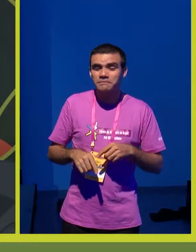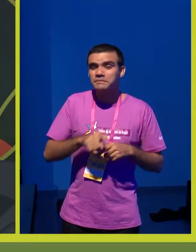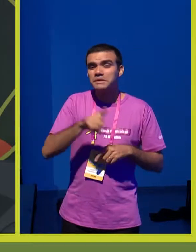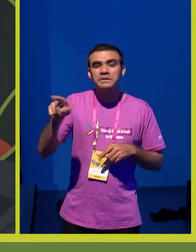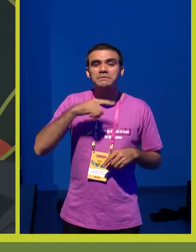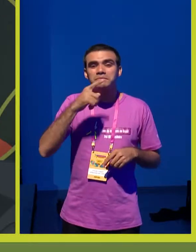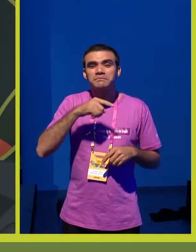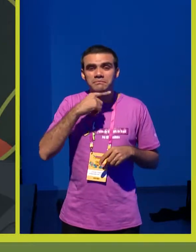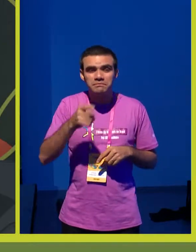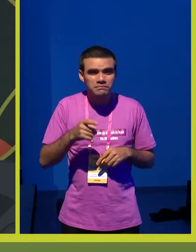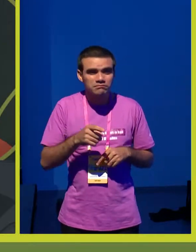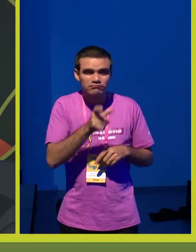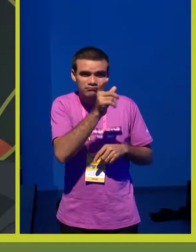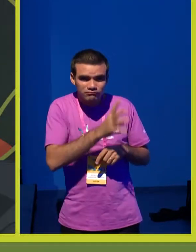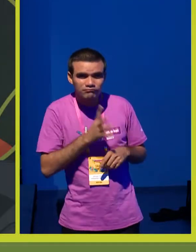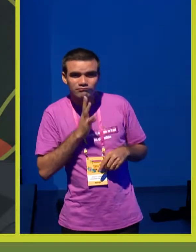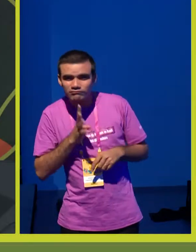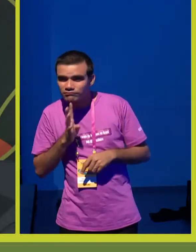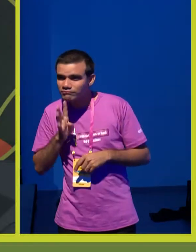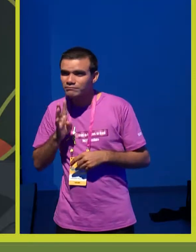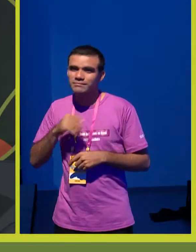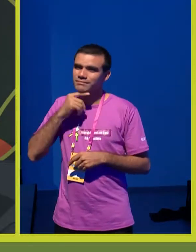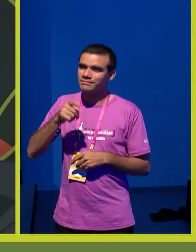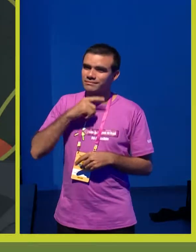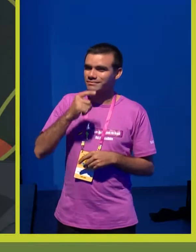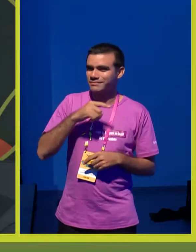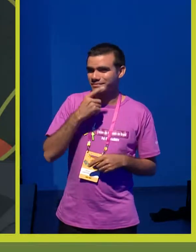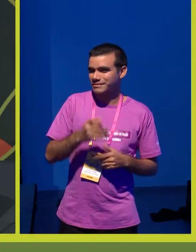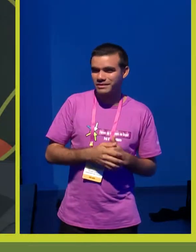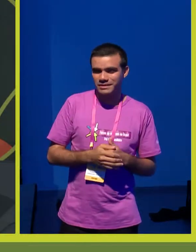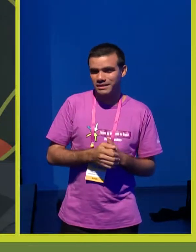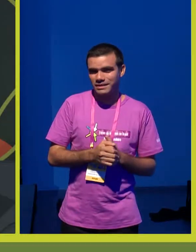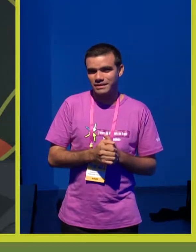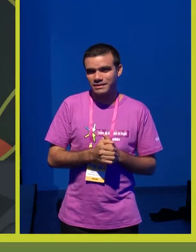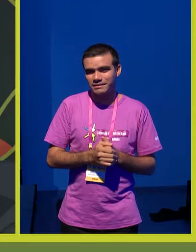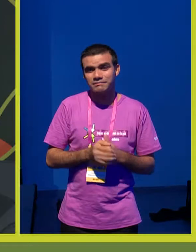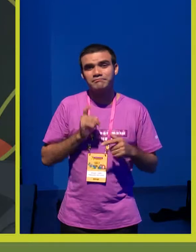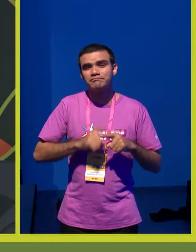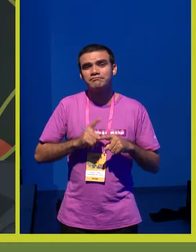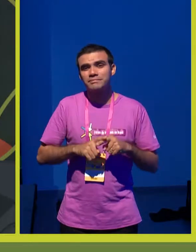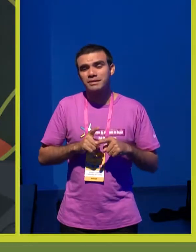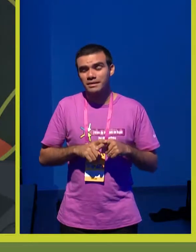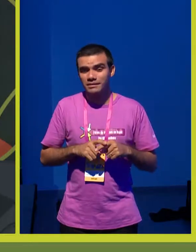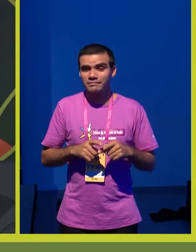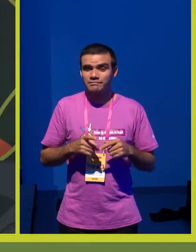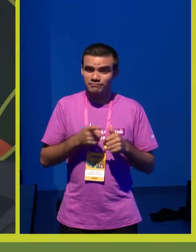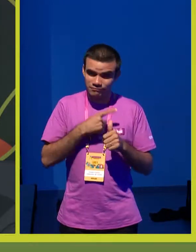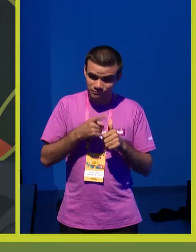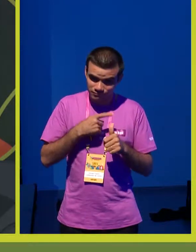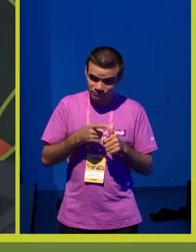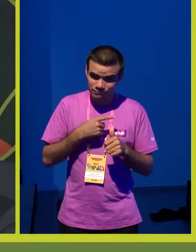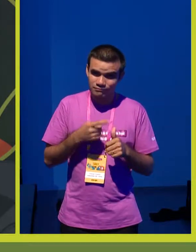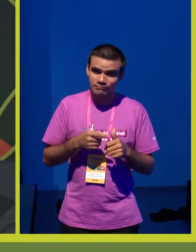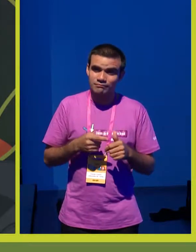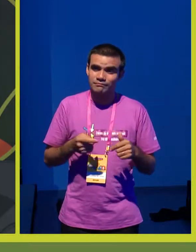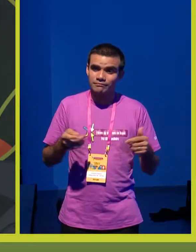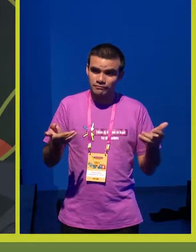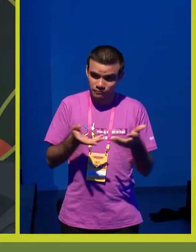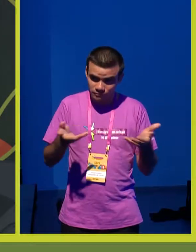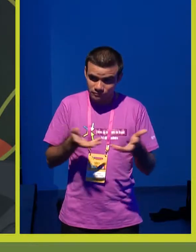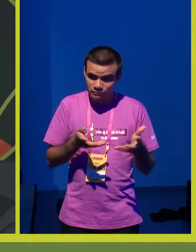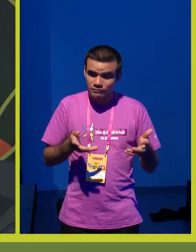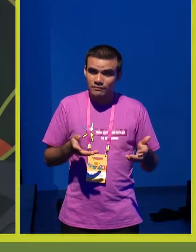conseguem reconhecer as pessoas por conta do modelo que foi utilizado então uma das premissas também disso é